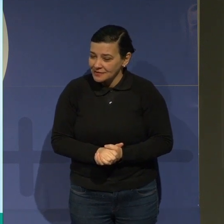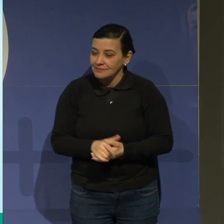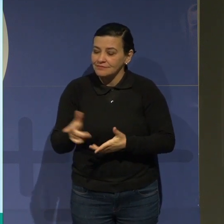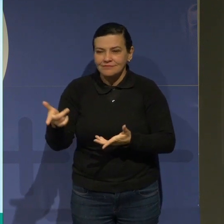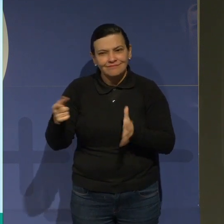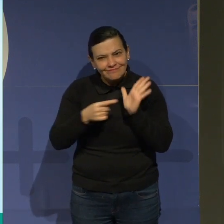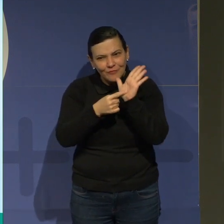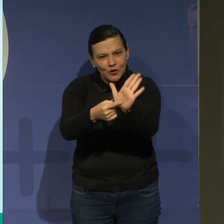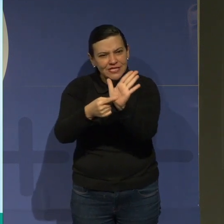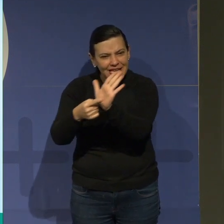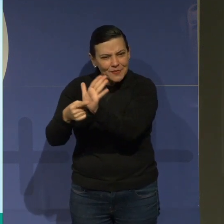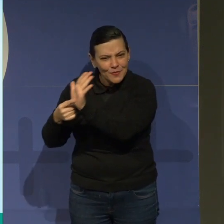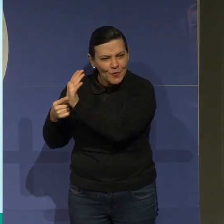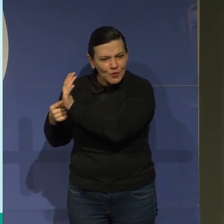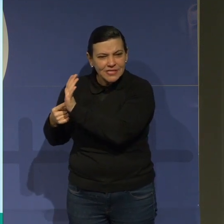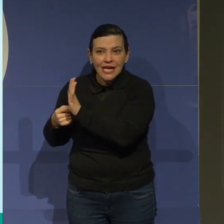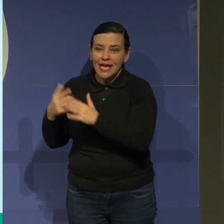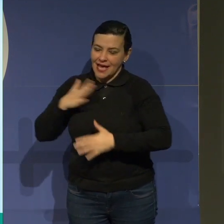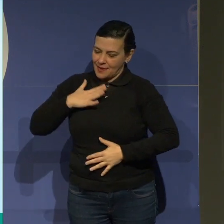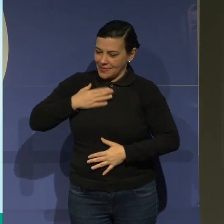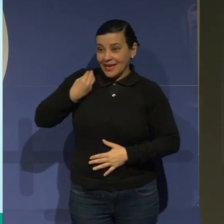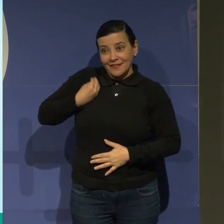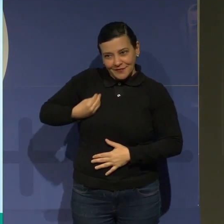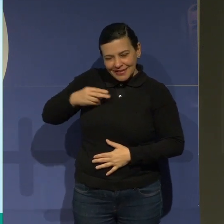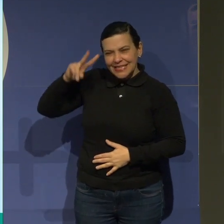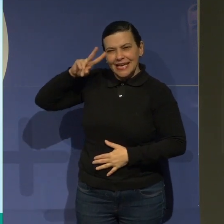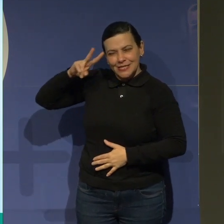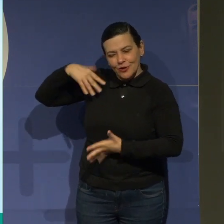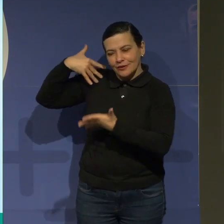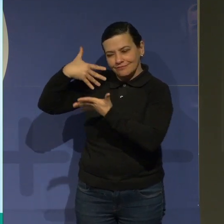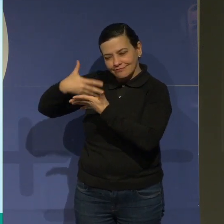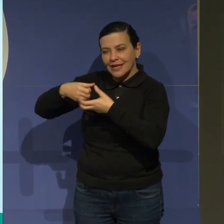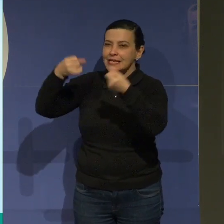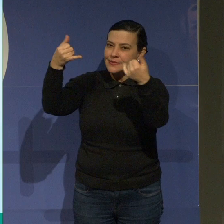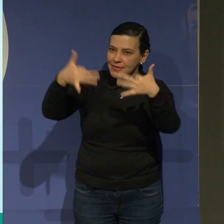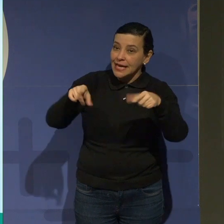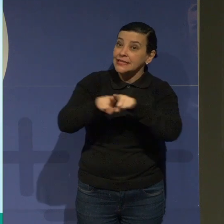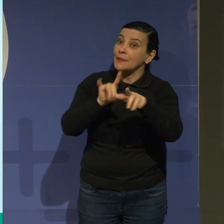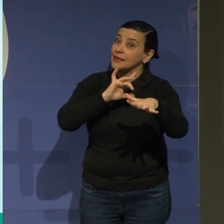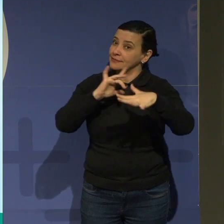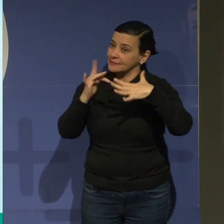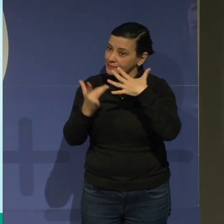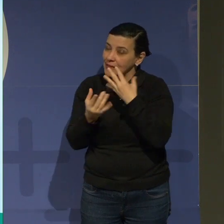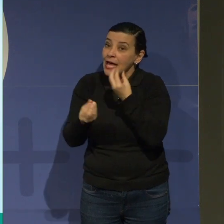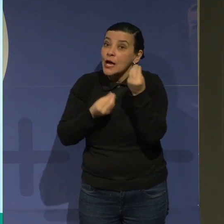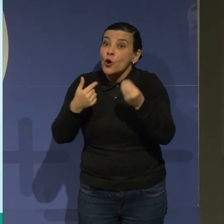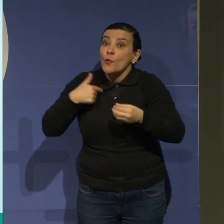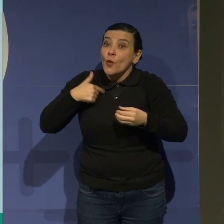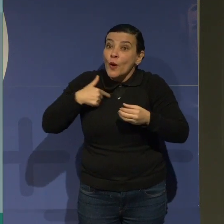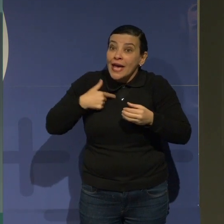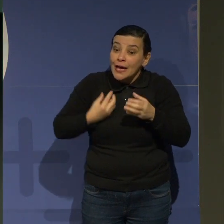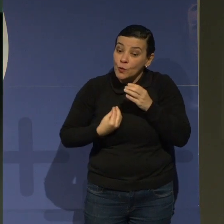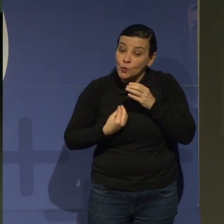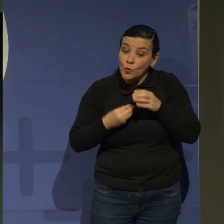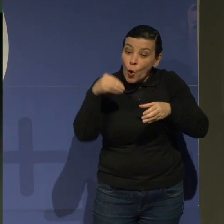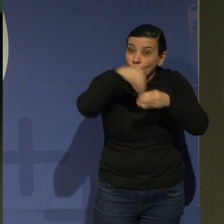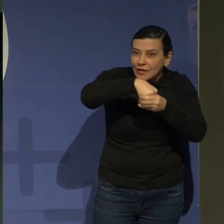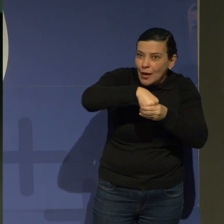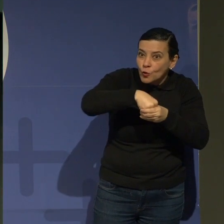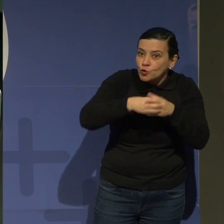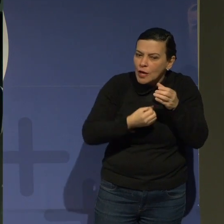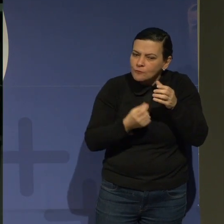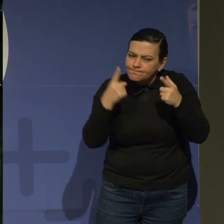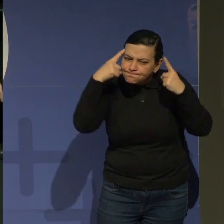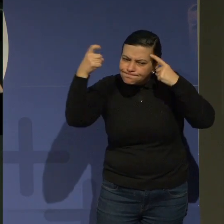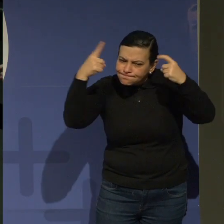dois tudo homens isso, que colocam a minha história, um pouco sobre redes sociais, como eu me tornei uma criadora de conteúdo, porque essa imagem